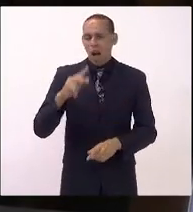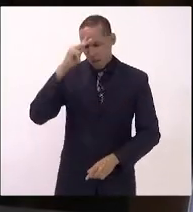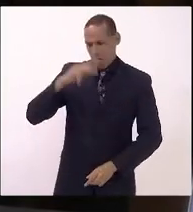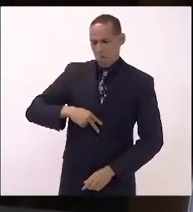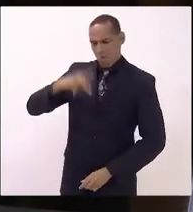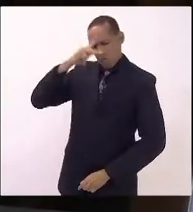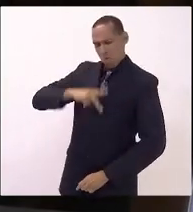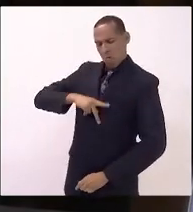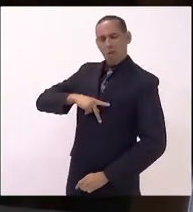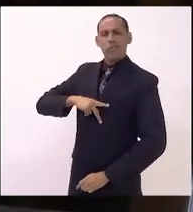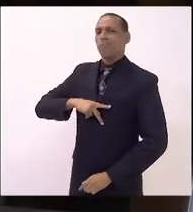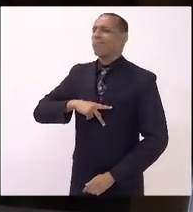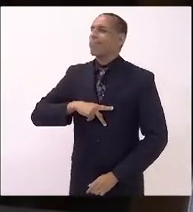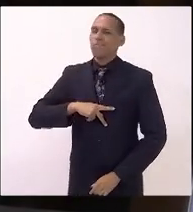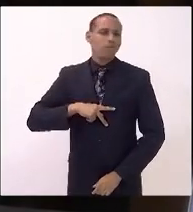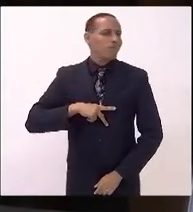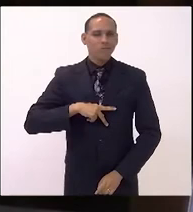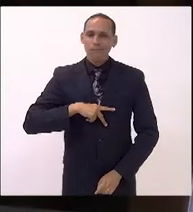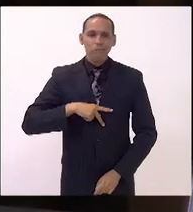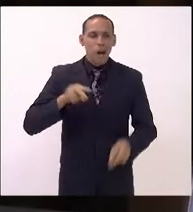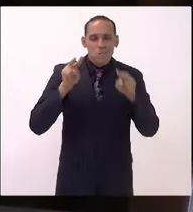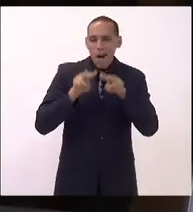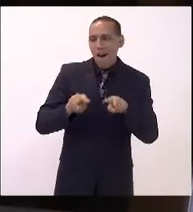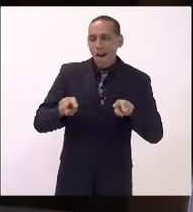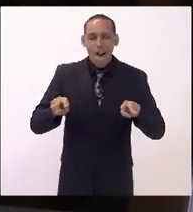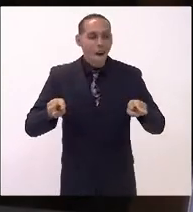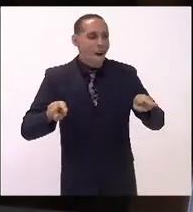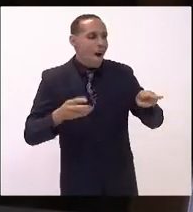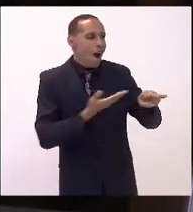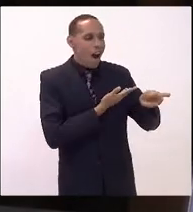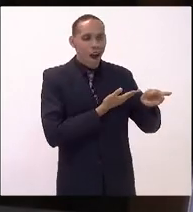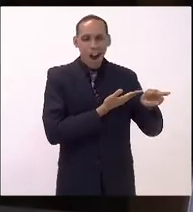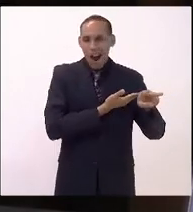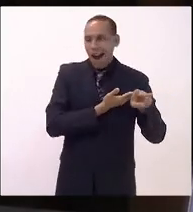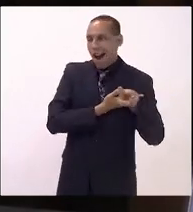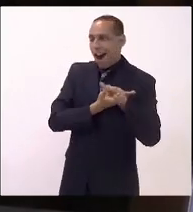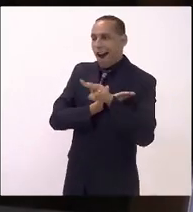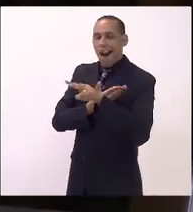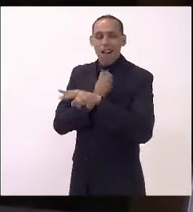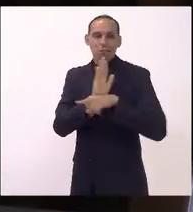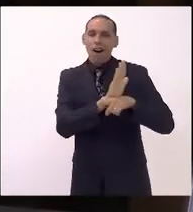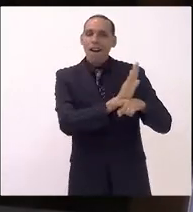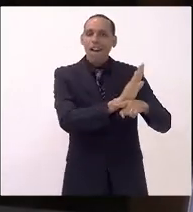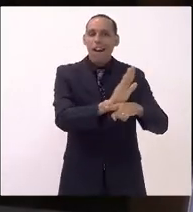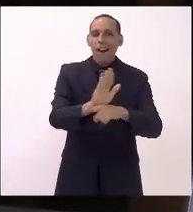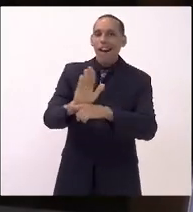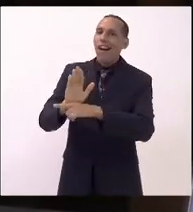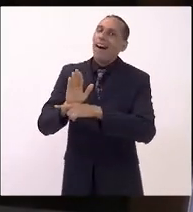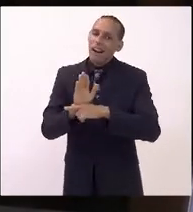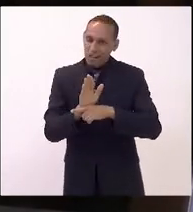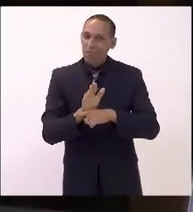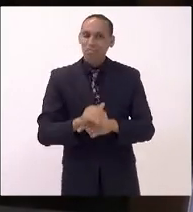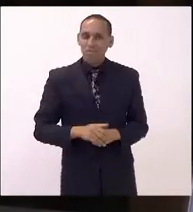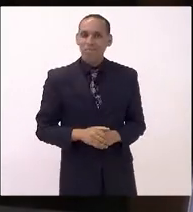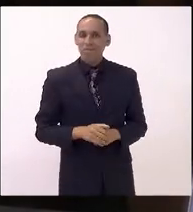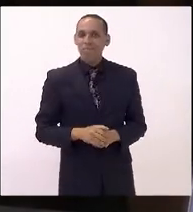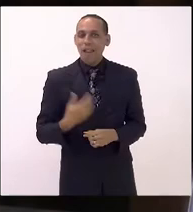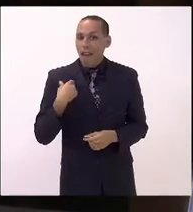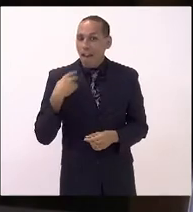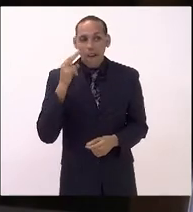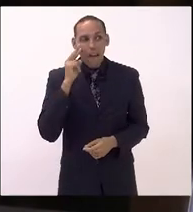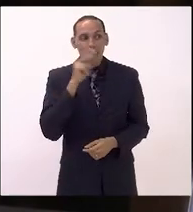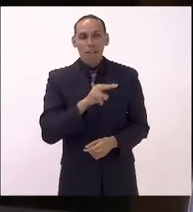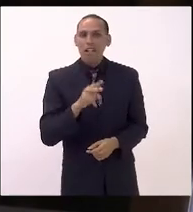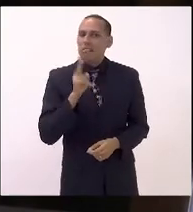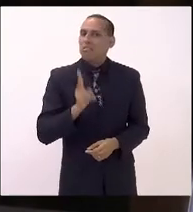nunca deixou de olhar para aqueles que o acompanhavam, para o seu semelhante. E algumas passagens que eu vi, ele